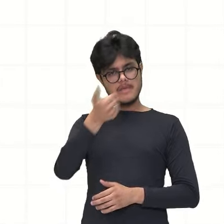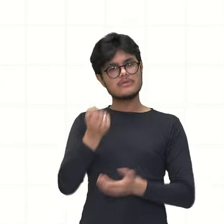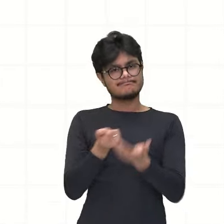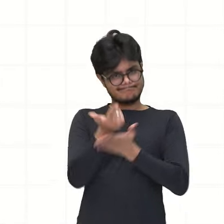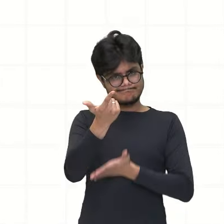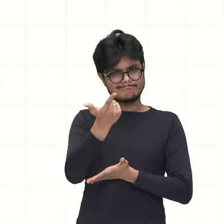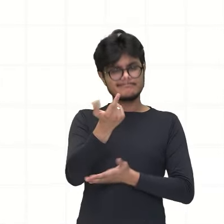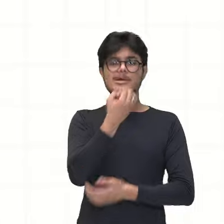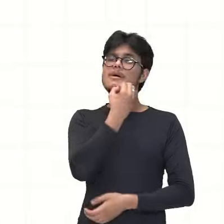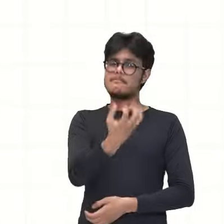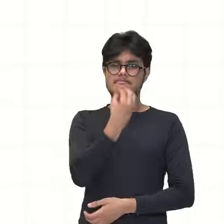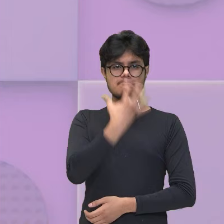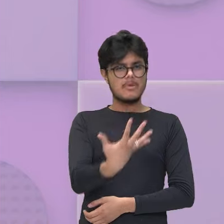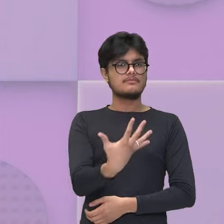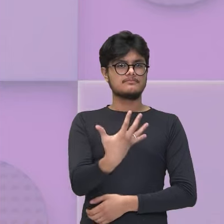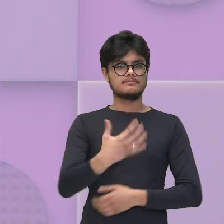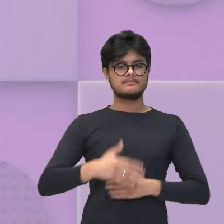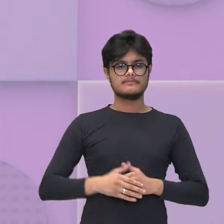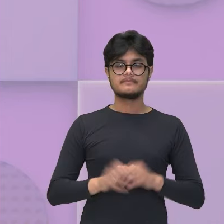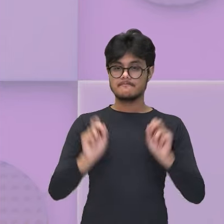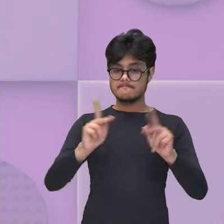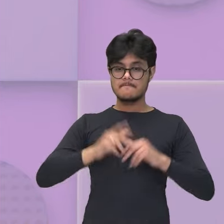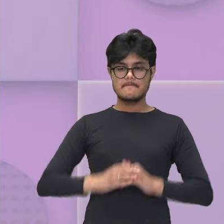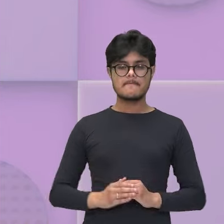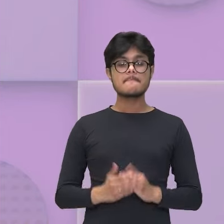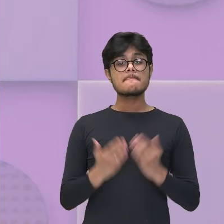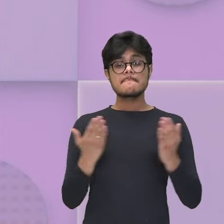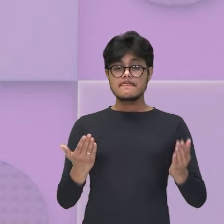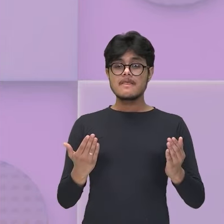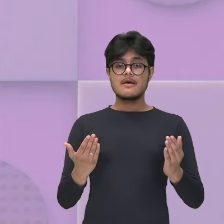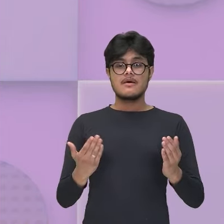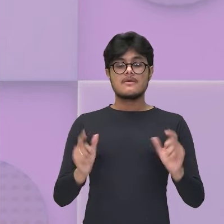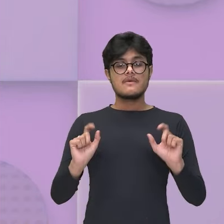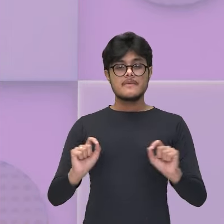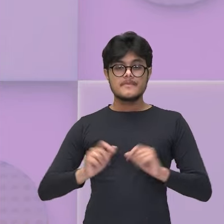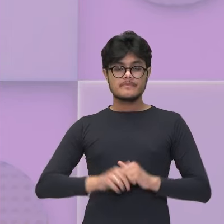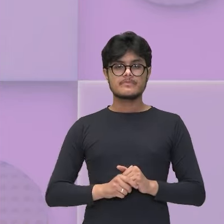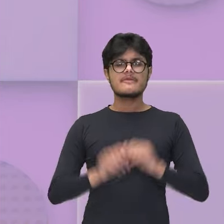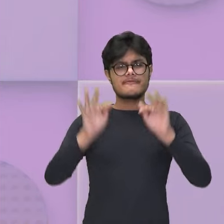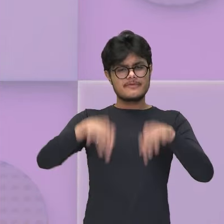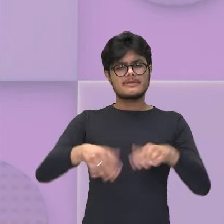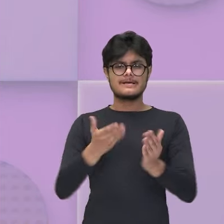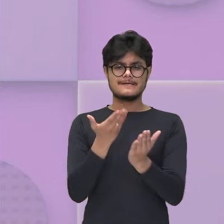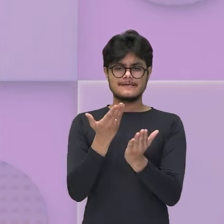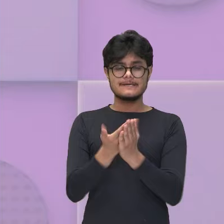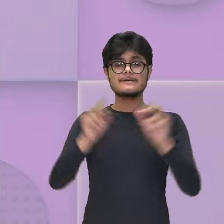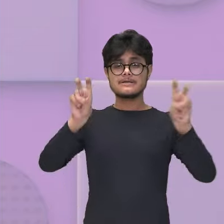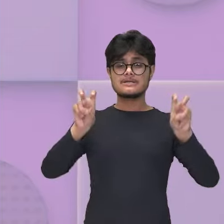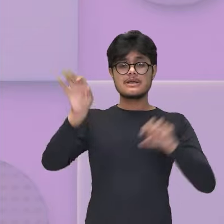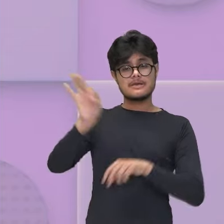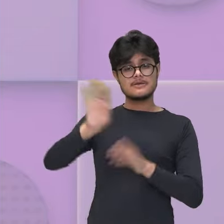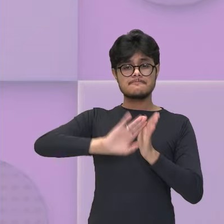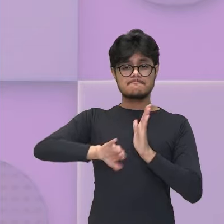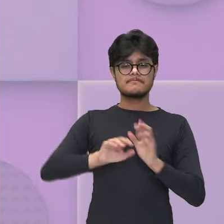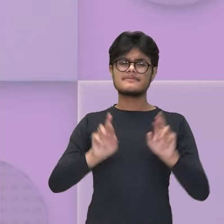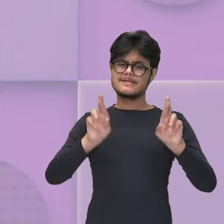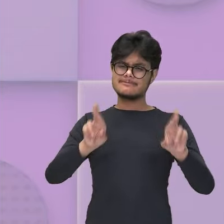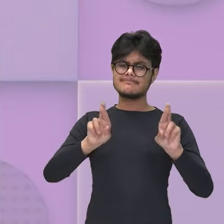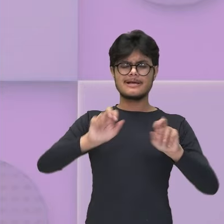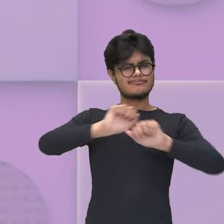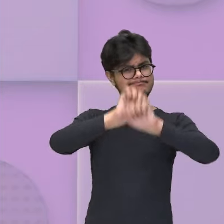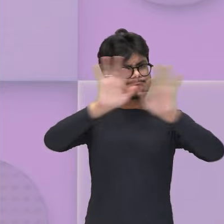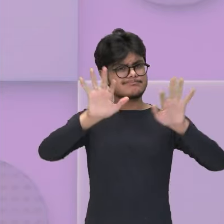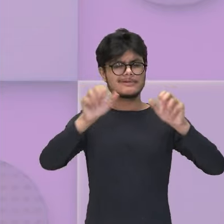mais interessante é para você. Tranquilo? Então, essa foi a nossa aula sobre desconto. Espero